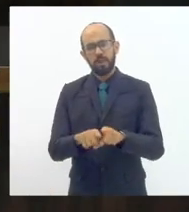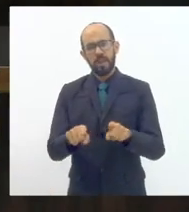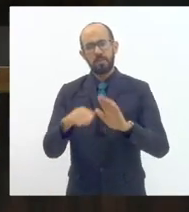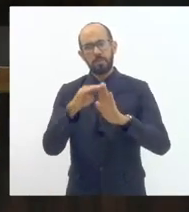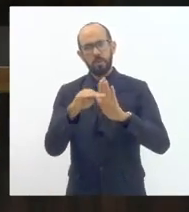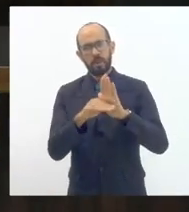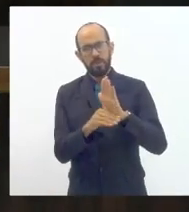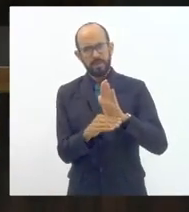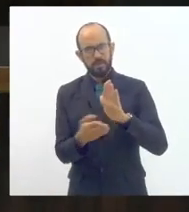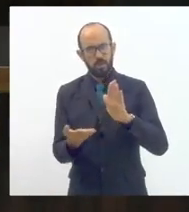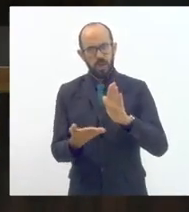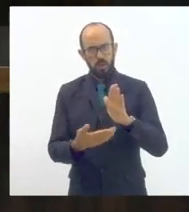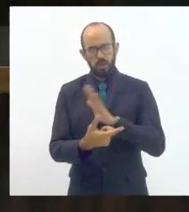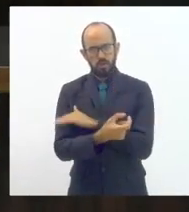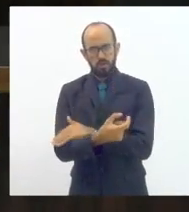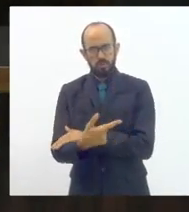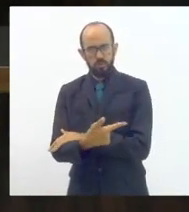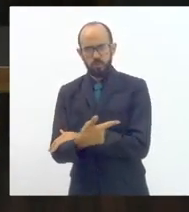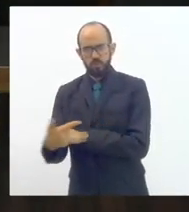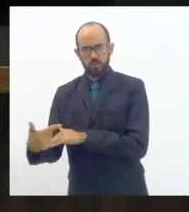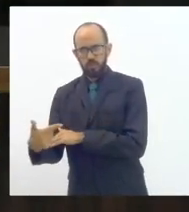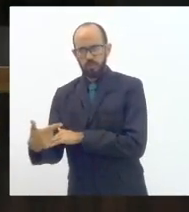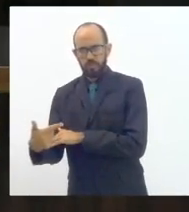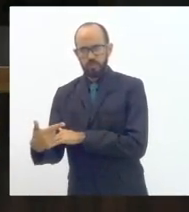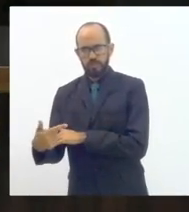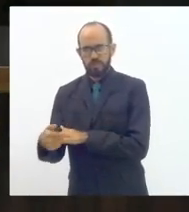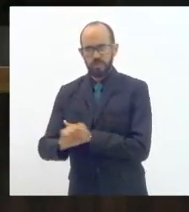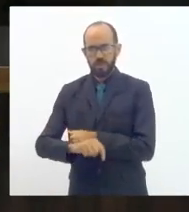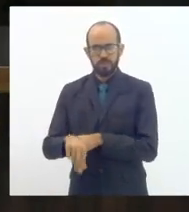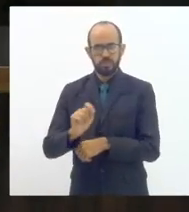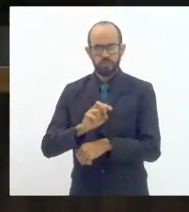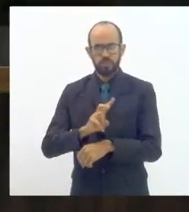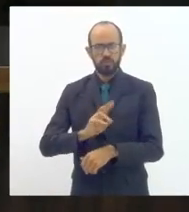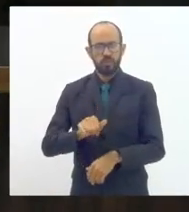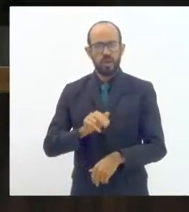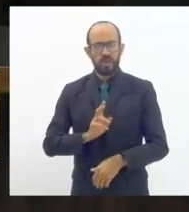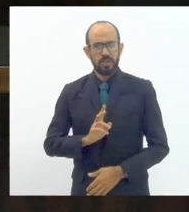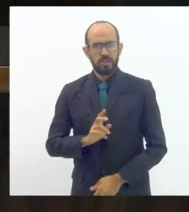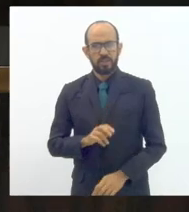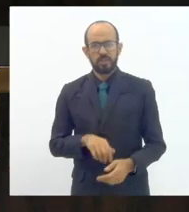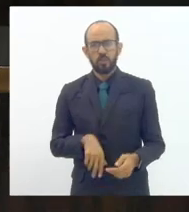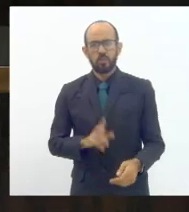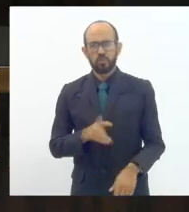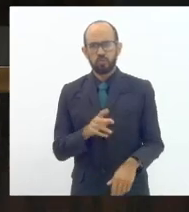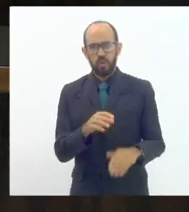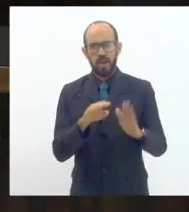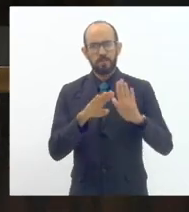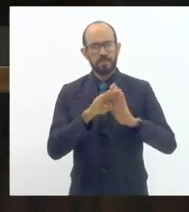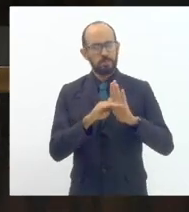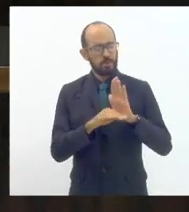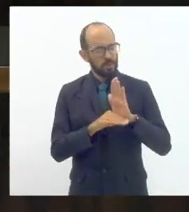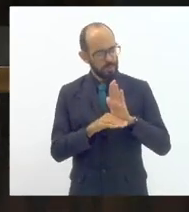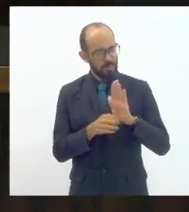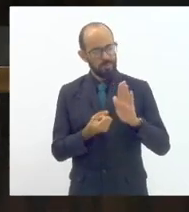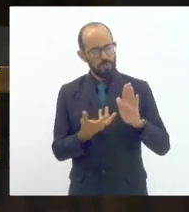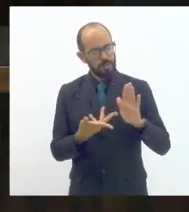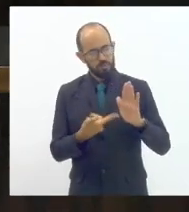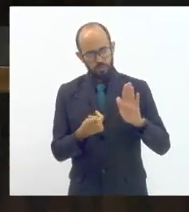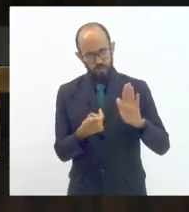ano. Esse ano vamos seguir sem antecipar para vocês, mas, de fato, a programação está bombando.